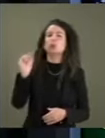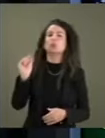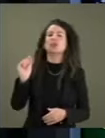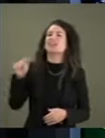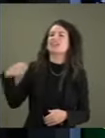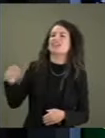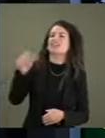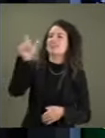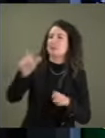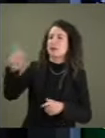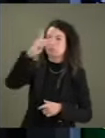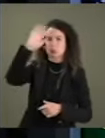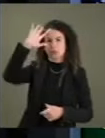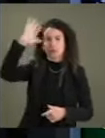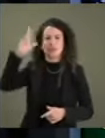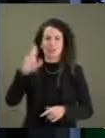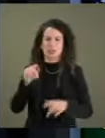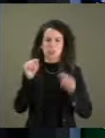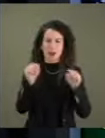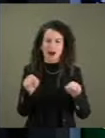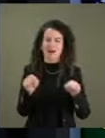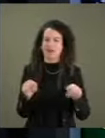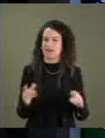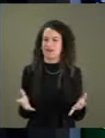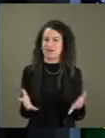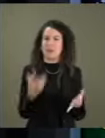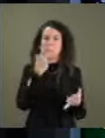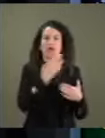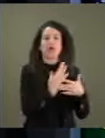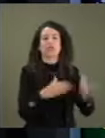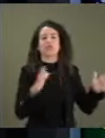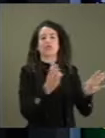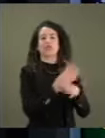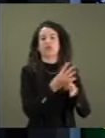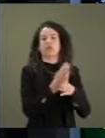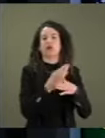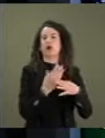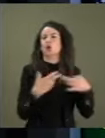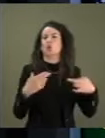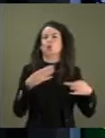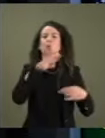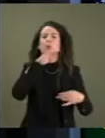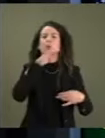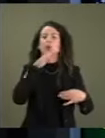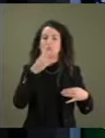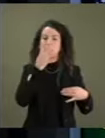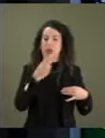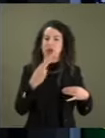a tomar decisões dessas, abrindo a porteira para tudo de ruim.